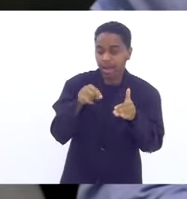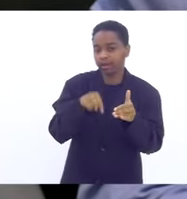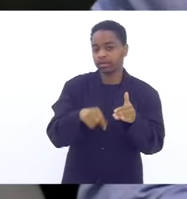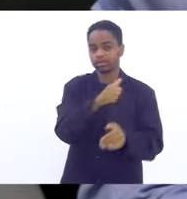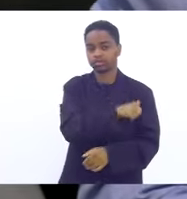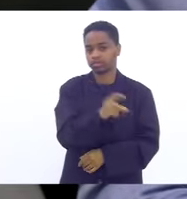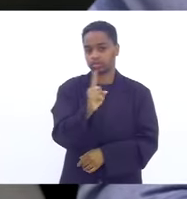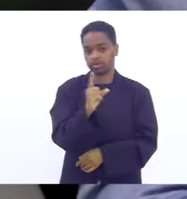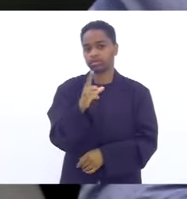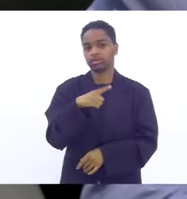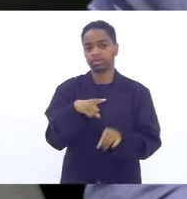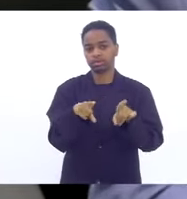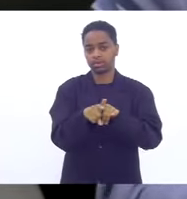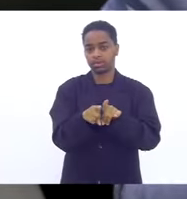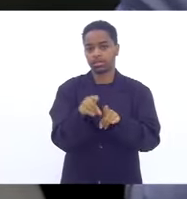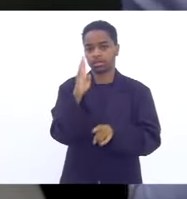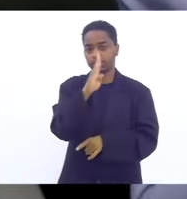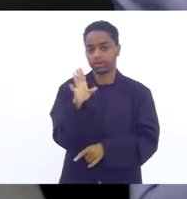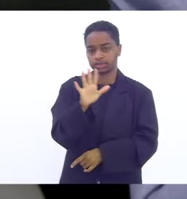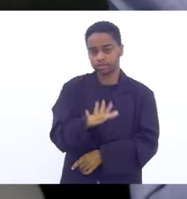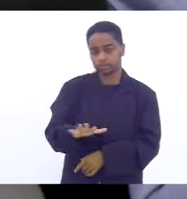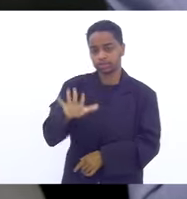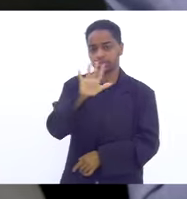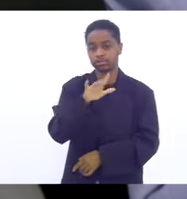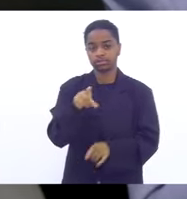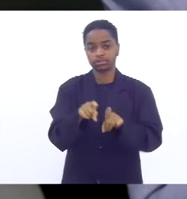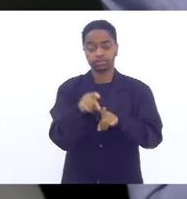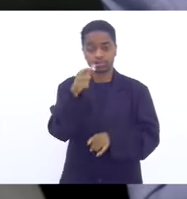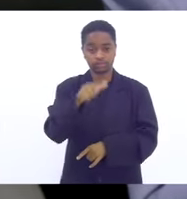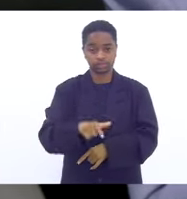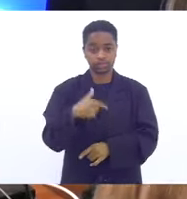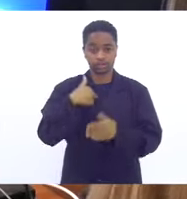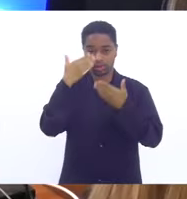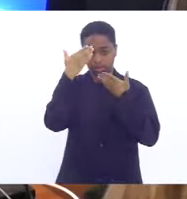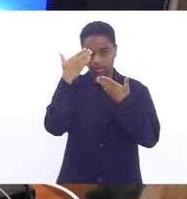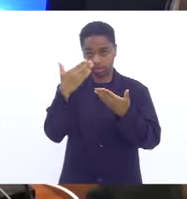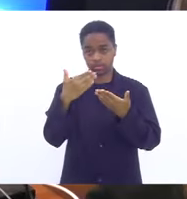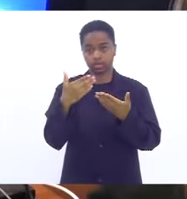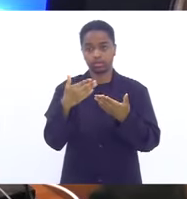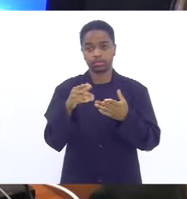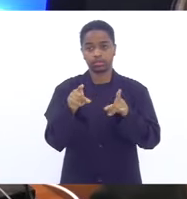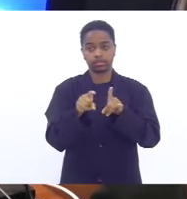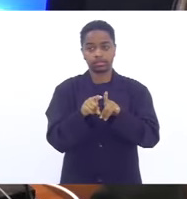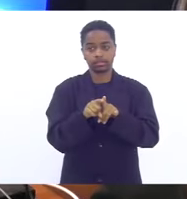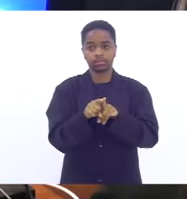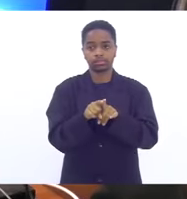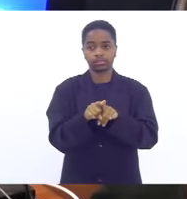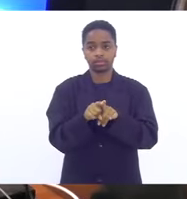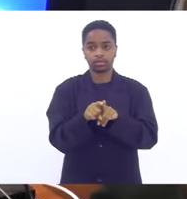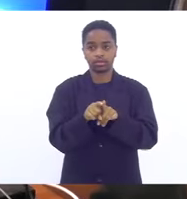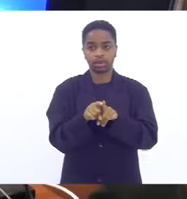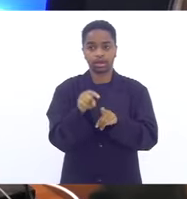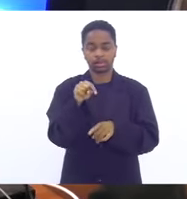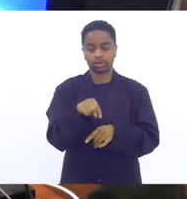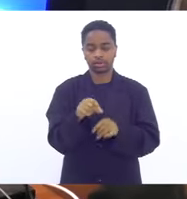todo o Brasil. E, mais uma vez, deputado Rodrigo Morim, eu agradeço e me coloco à disposição aqui dessa Assembleia.